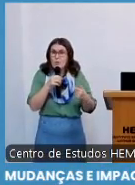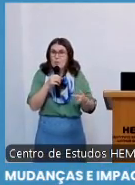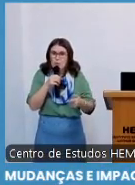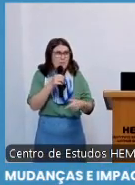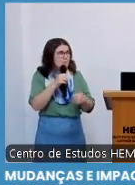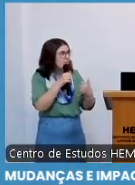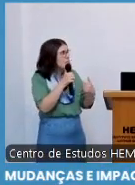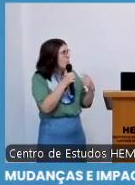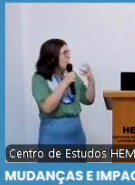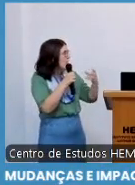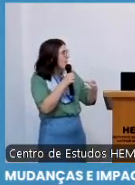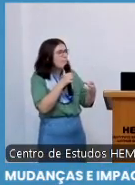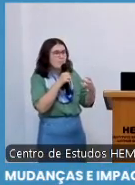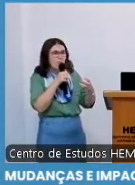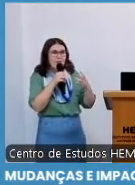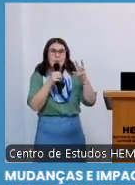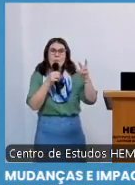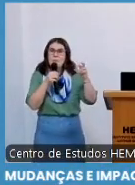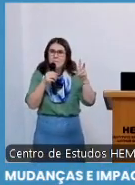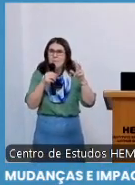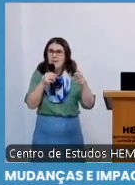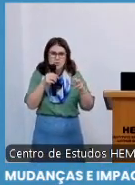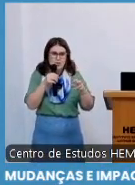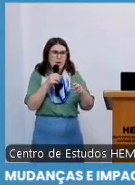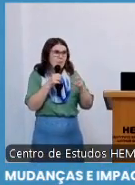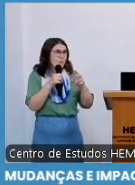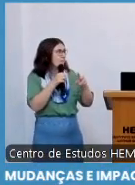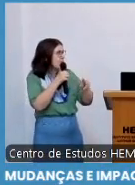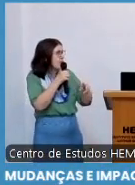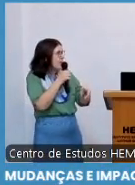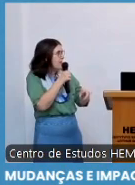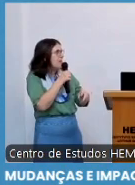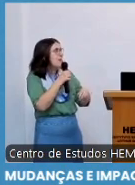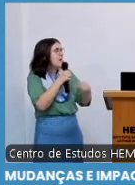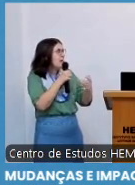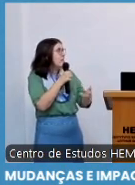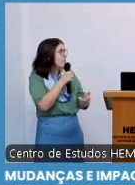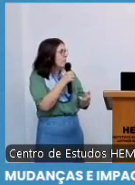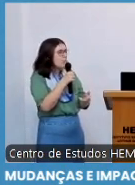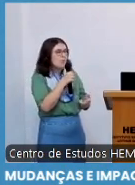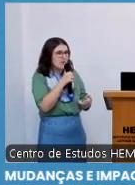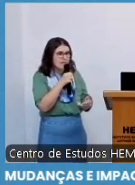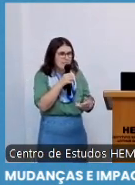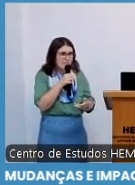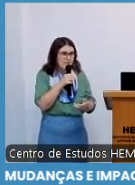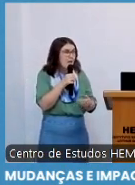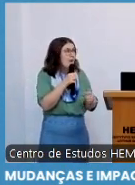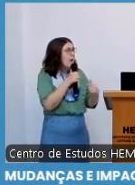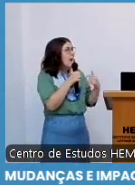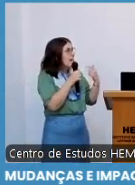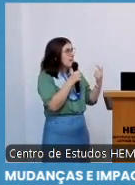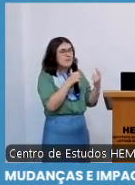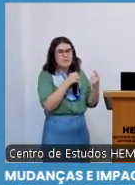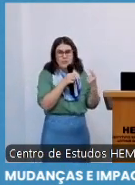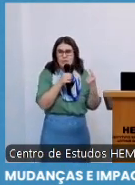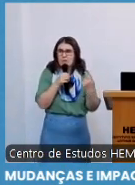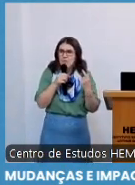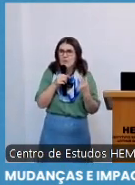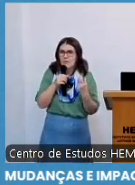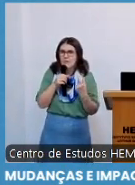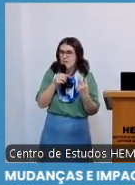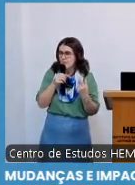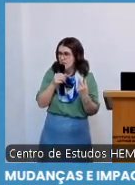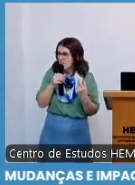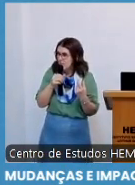mote ficou, né, como quase como uma pecha, o sistema ele não funciona, né? A questão de só ter